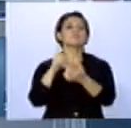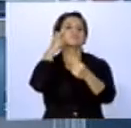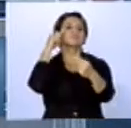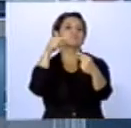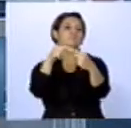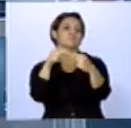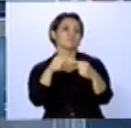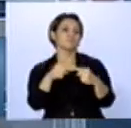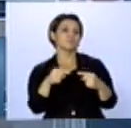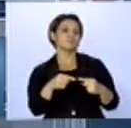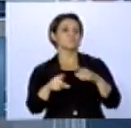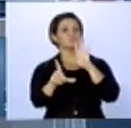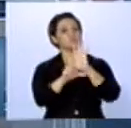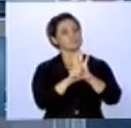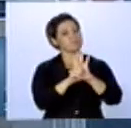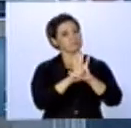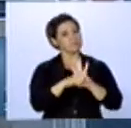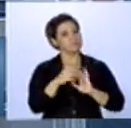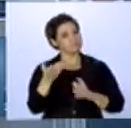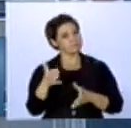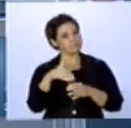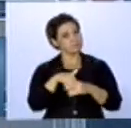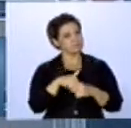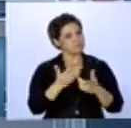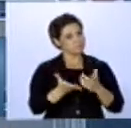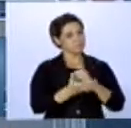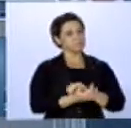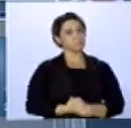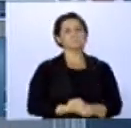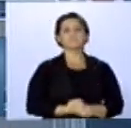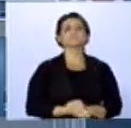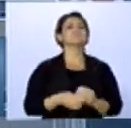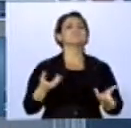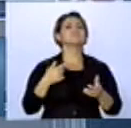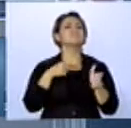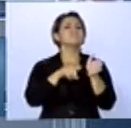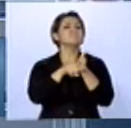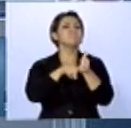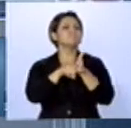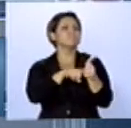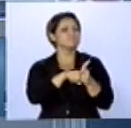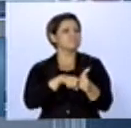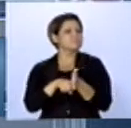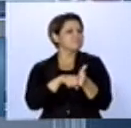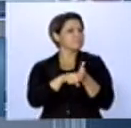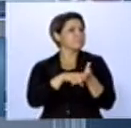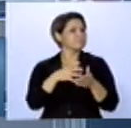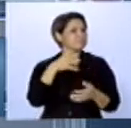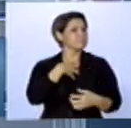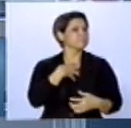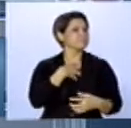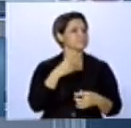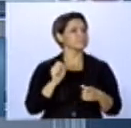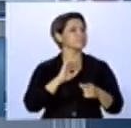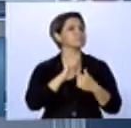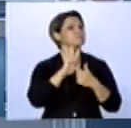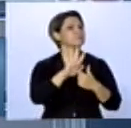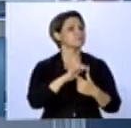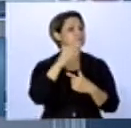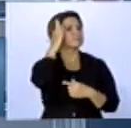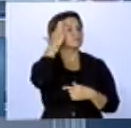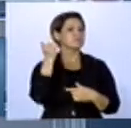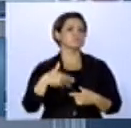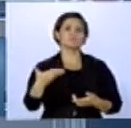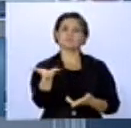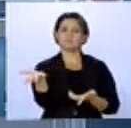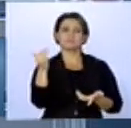com a legislação eleitoral os dados dessa reportagem são sintomáticos e refletem algo que todos